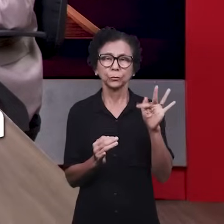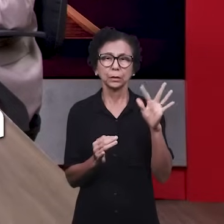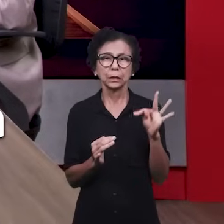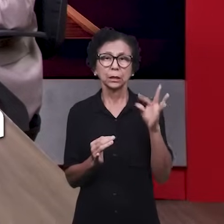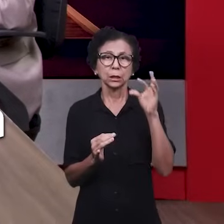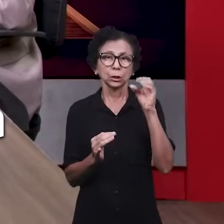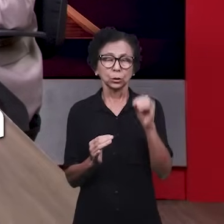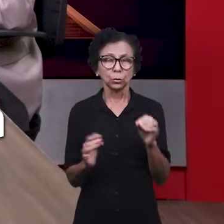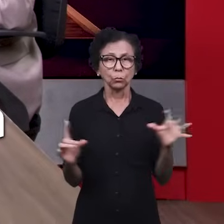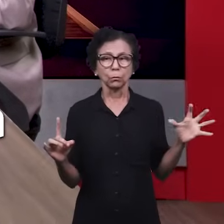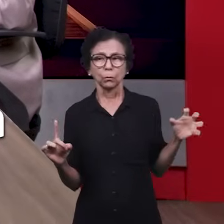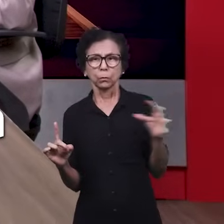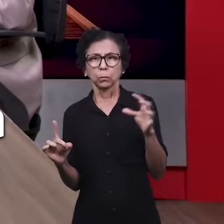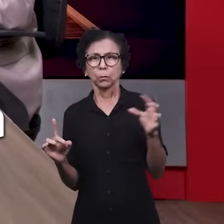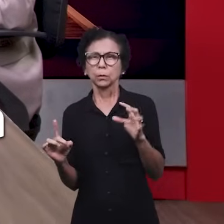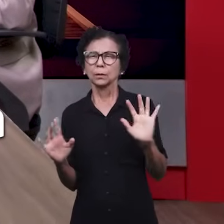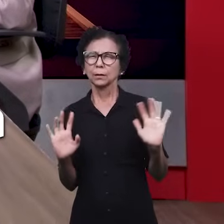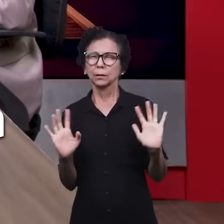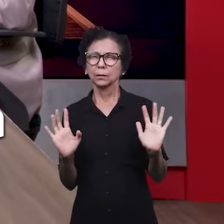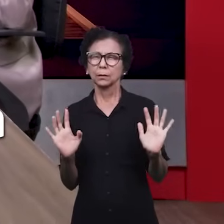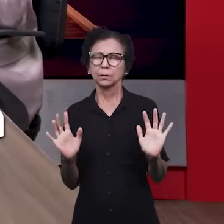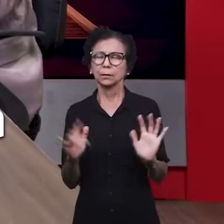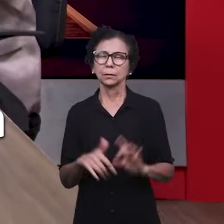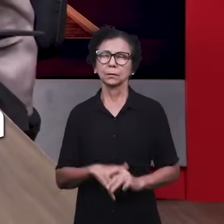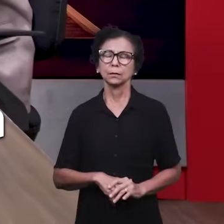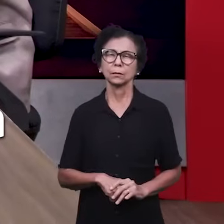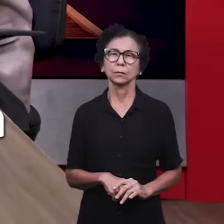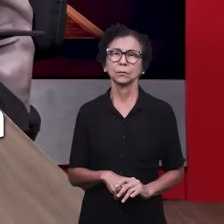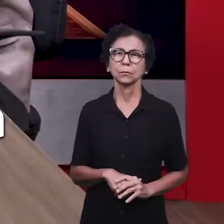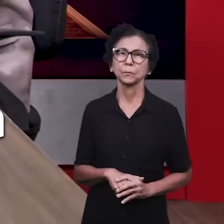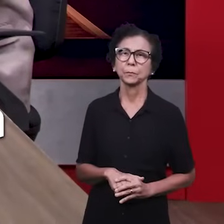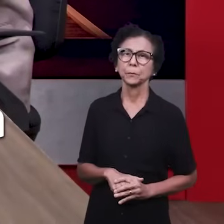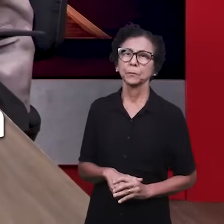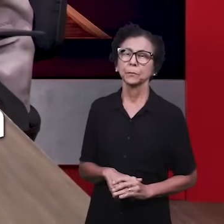E esse fermento, ele mistura ele na massa ali, que você vai ver